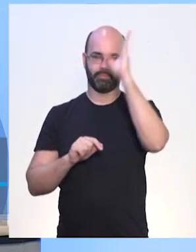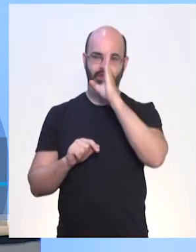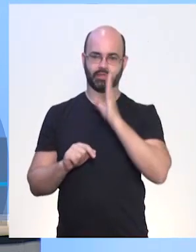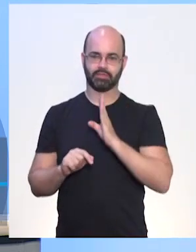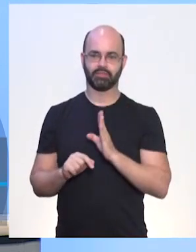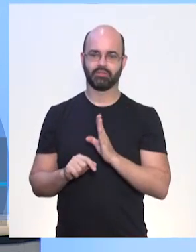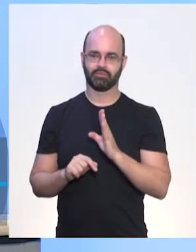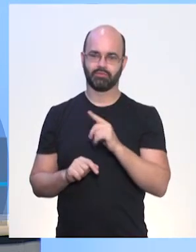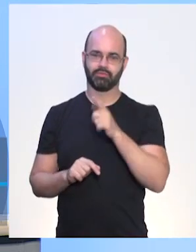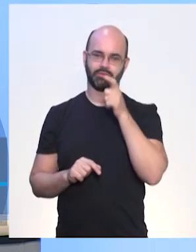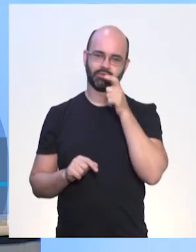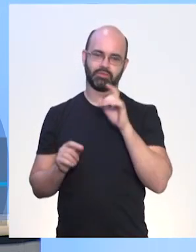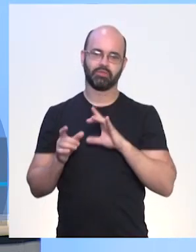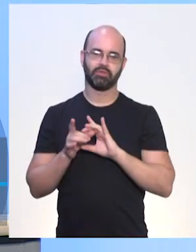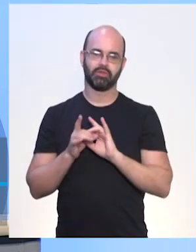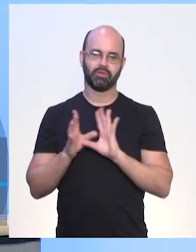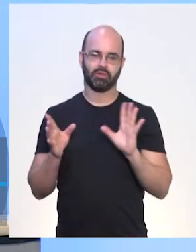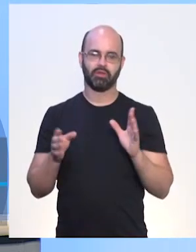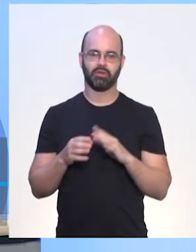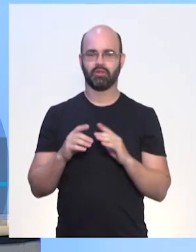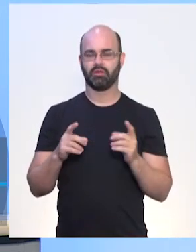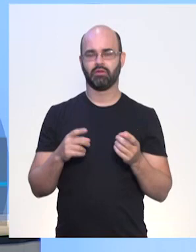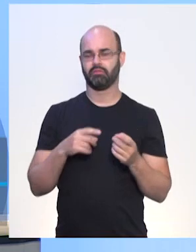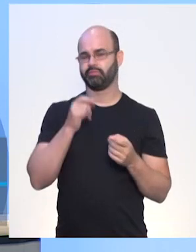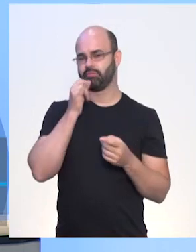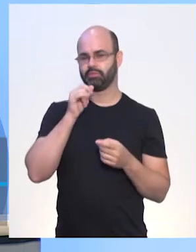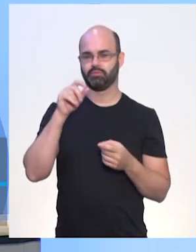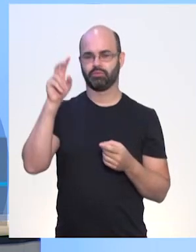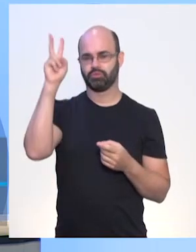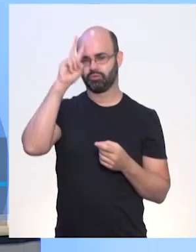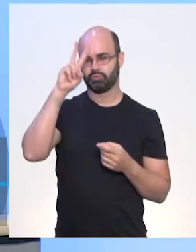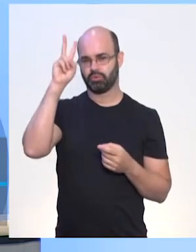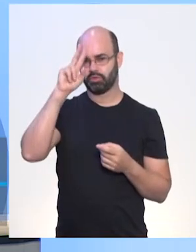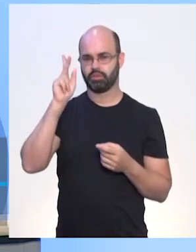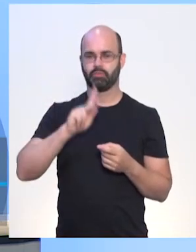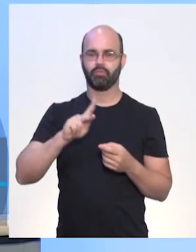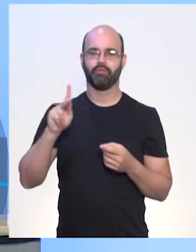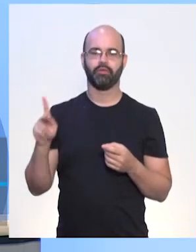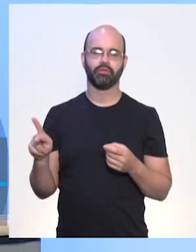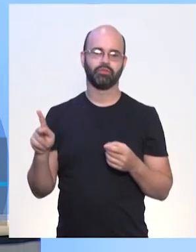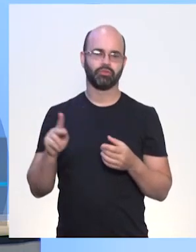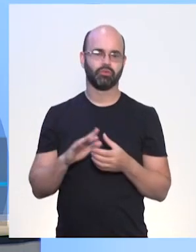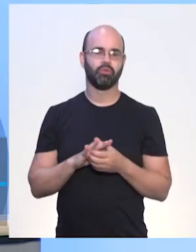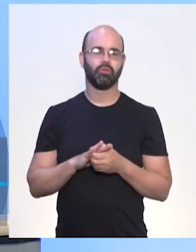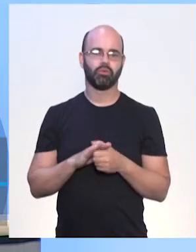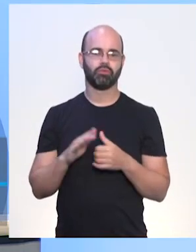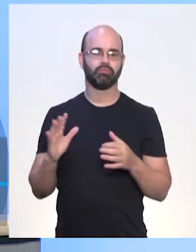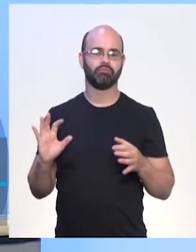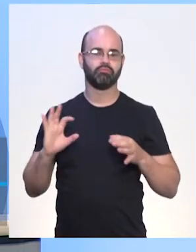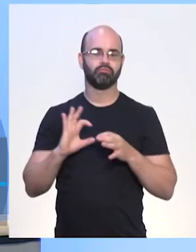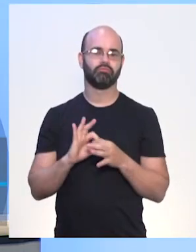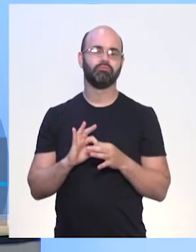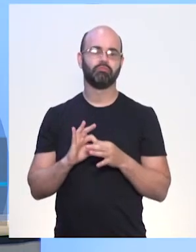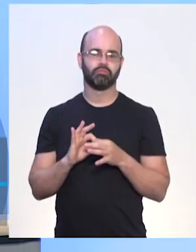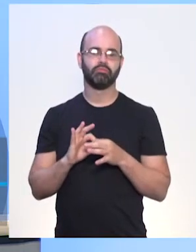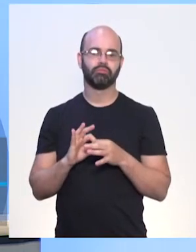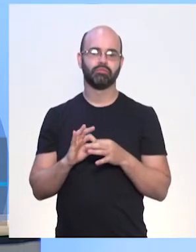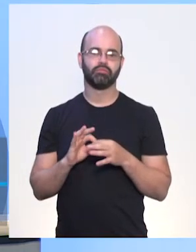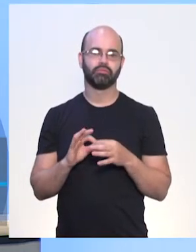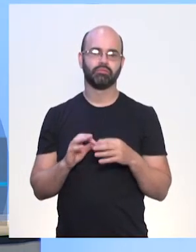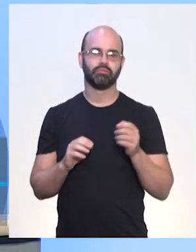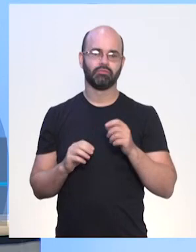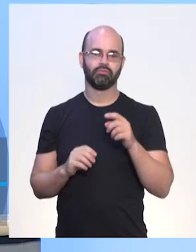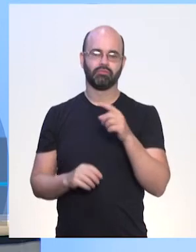e dá para fazer até alguma aula interdisciplinar com o professor de história então por exemplo para eles terem entendido para eles